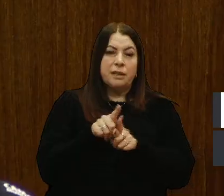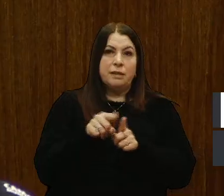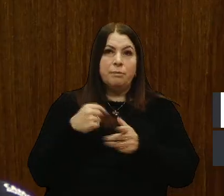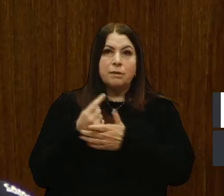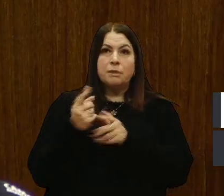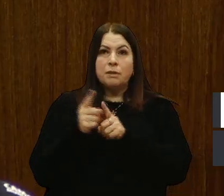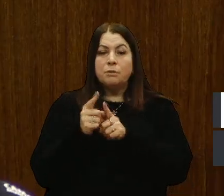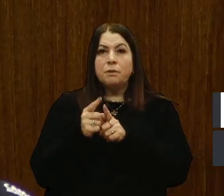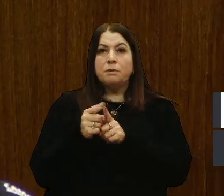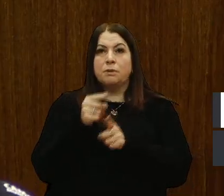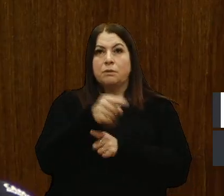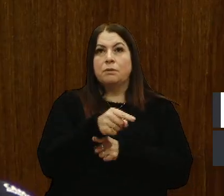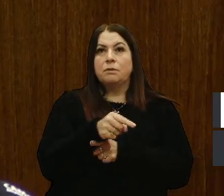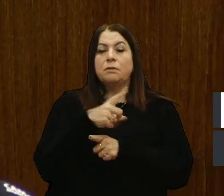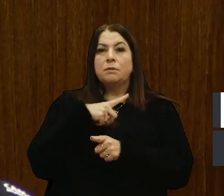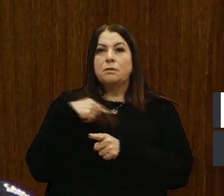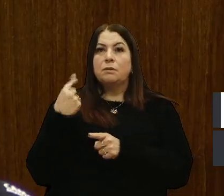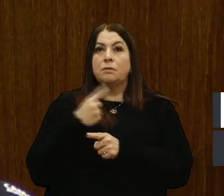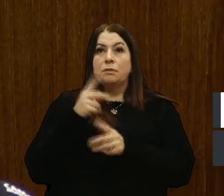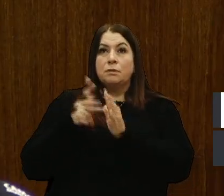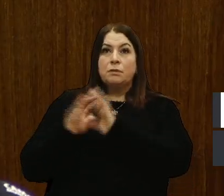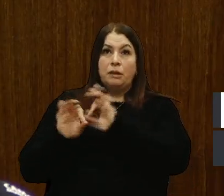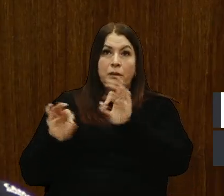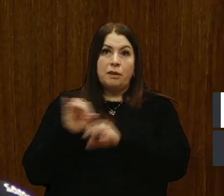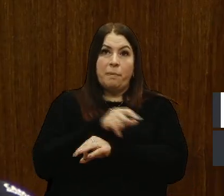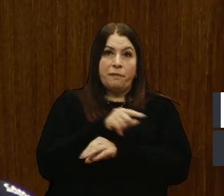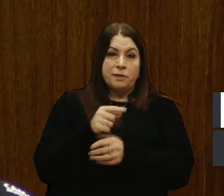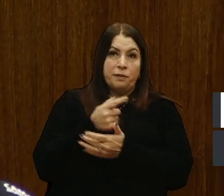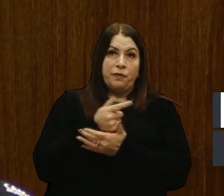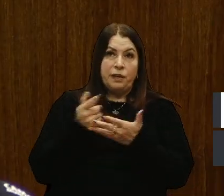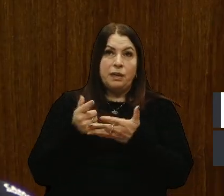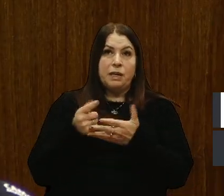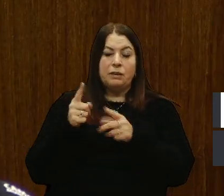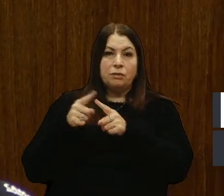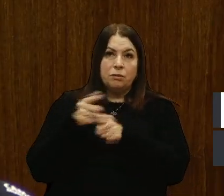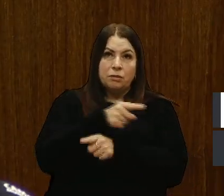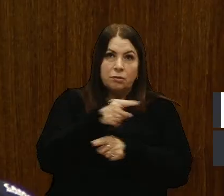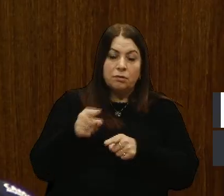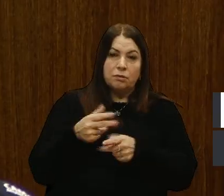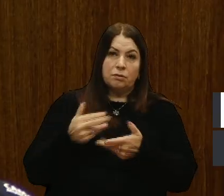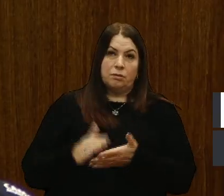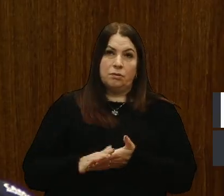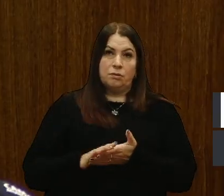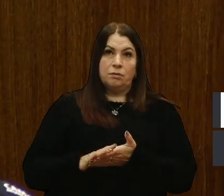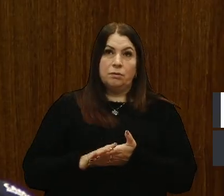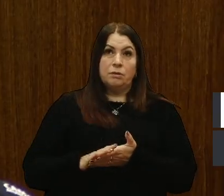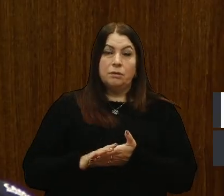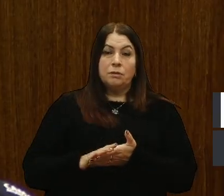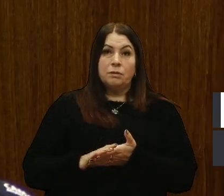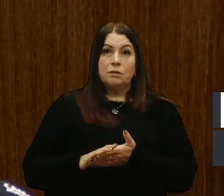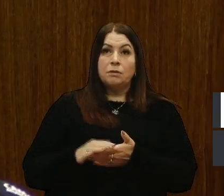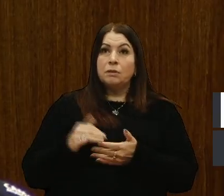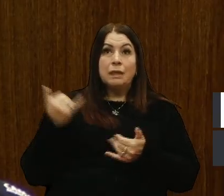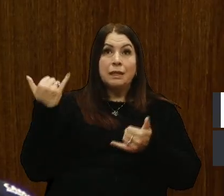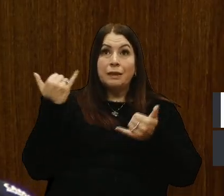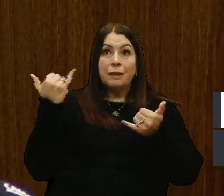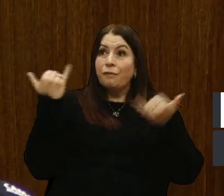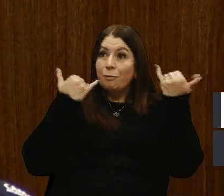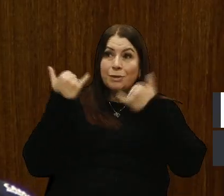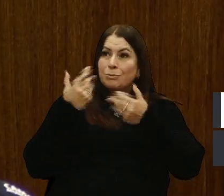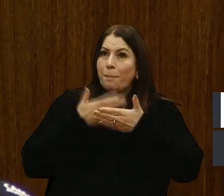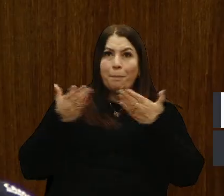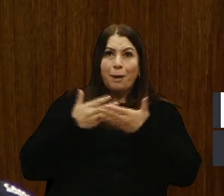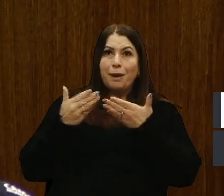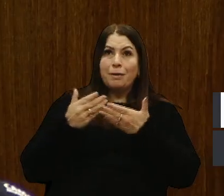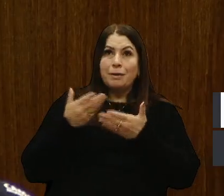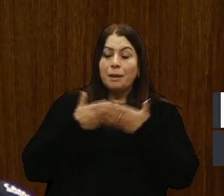iniciativa privada, sendo que nós já temos um projeto que prevê esse tipo de coisa. Então, as coisas passam, as informações se perdem, e quem